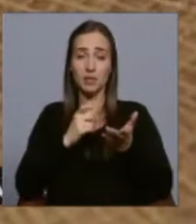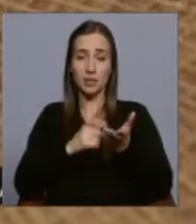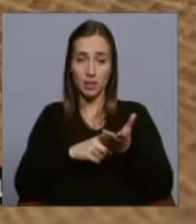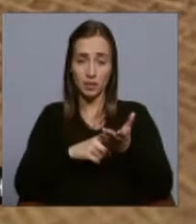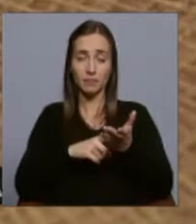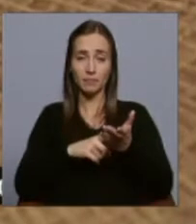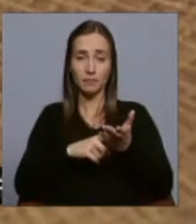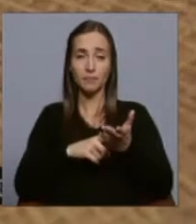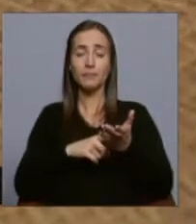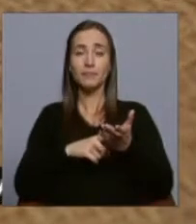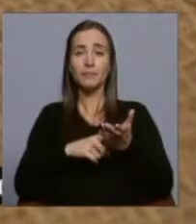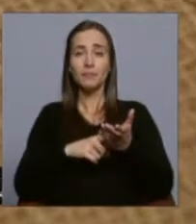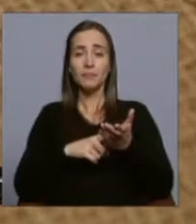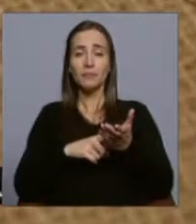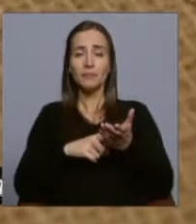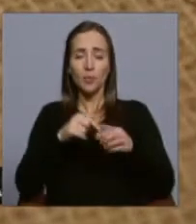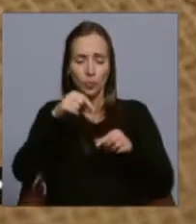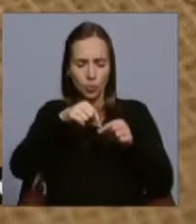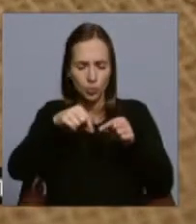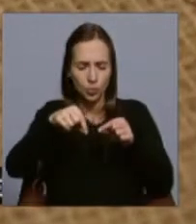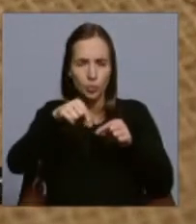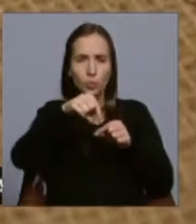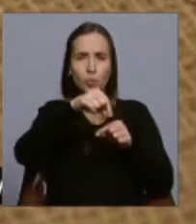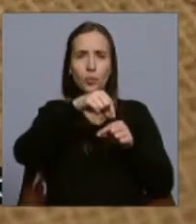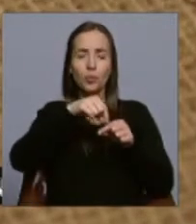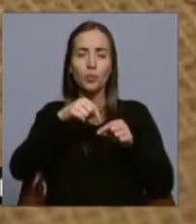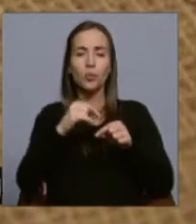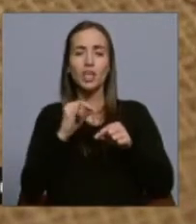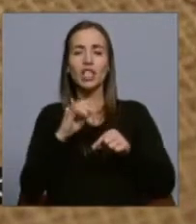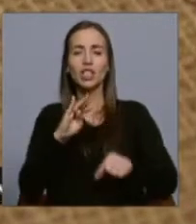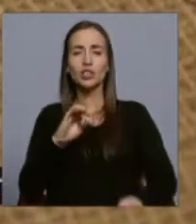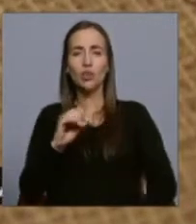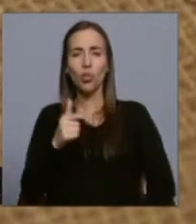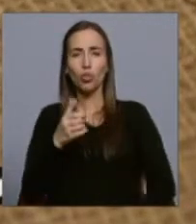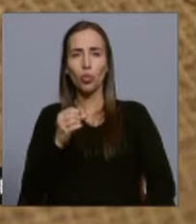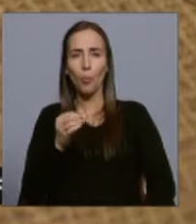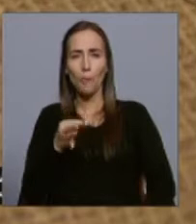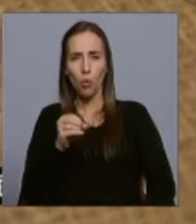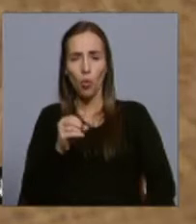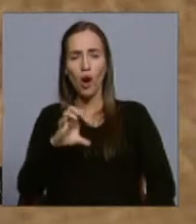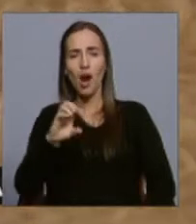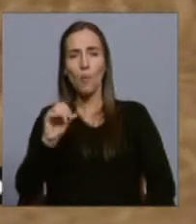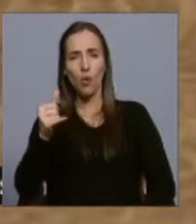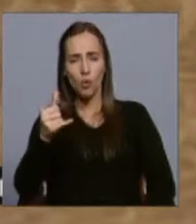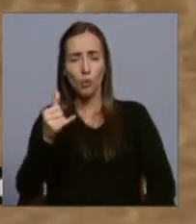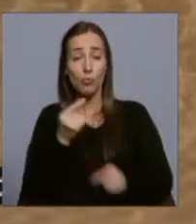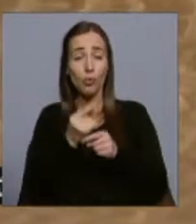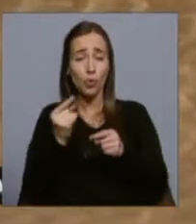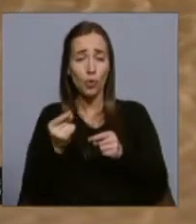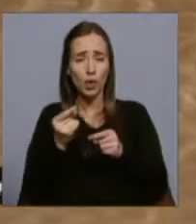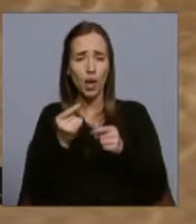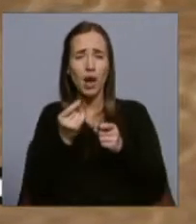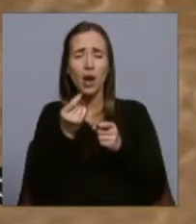com aceleradores, para fazer esta medição dos isótopos de carbono radioativo, porque ele está presente em quantidades muitíssimo